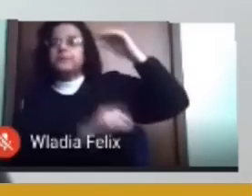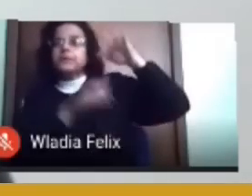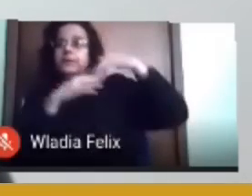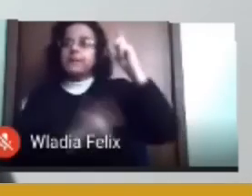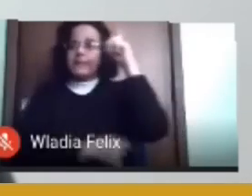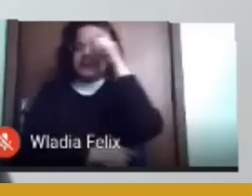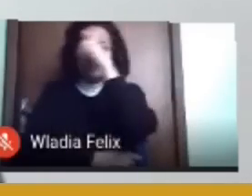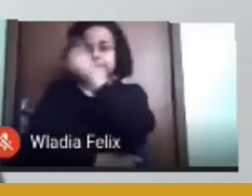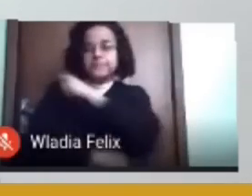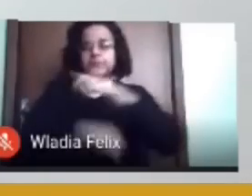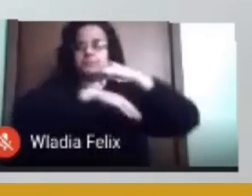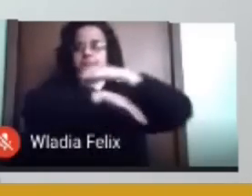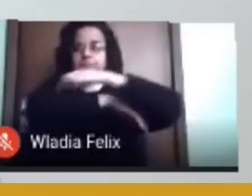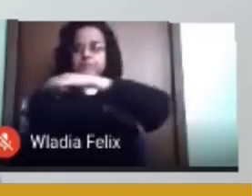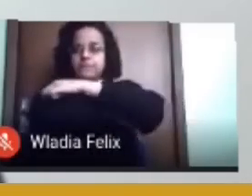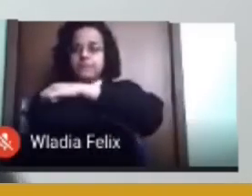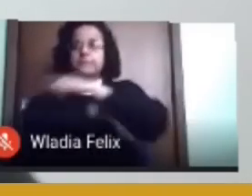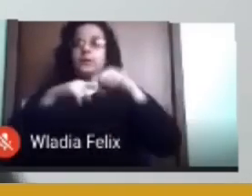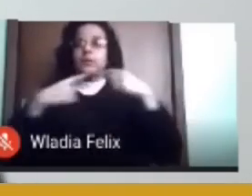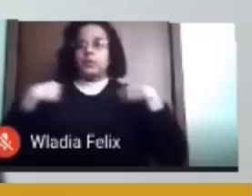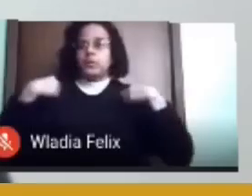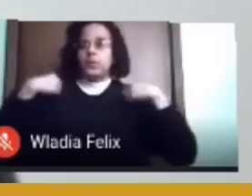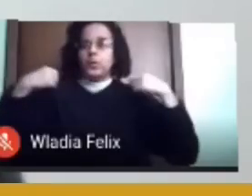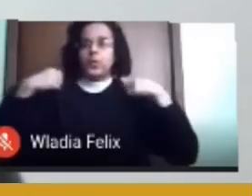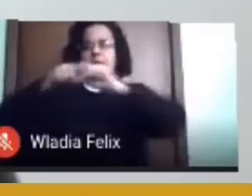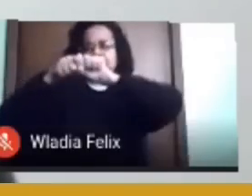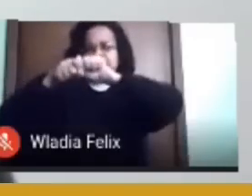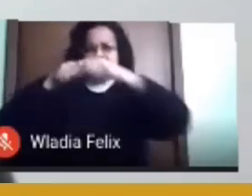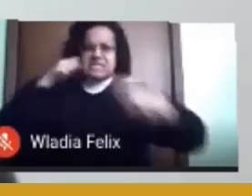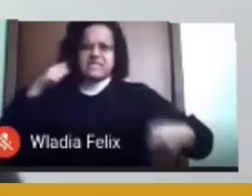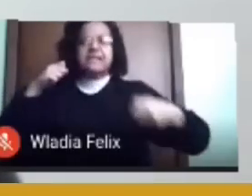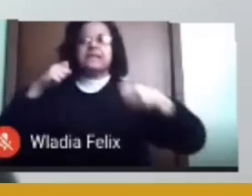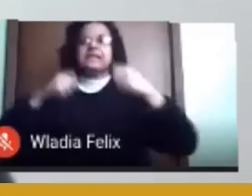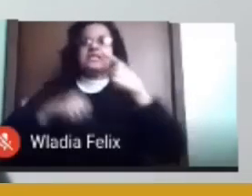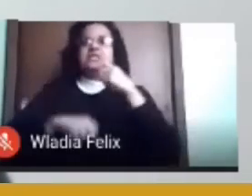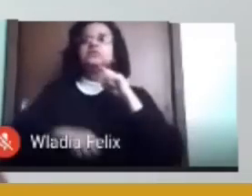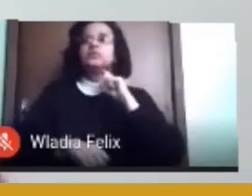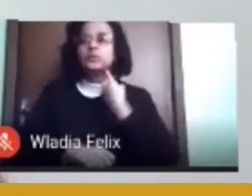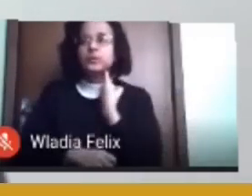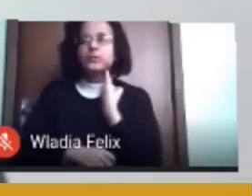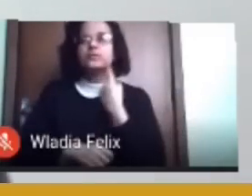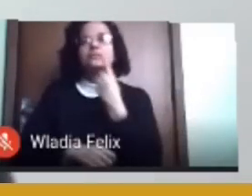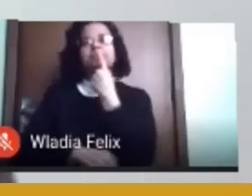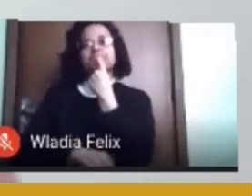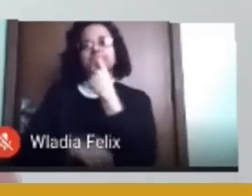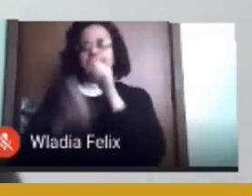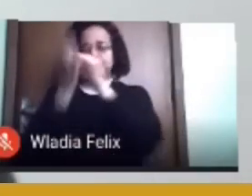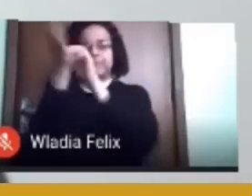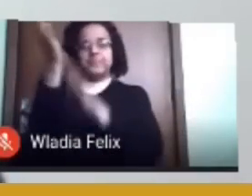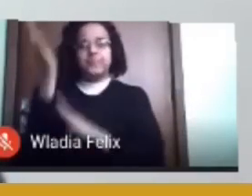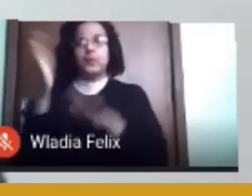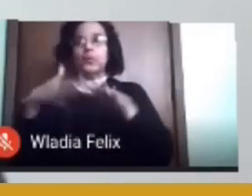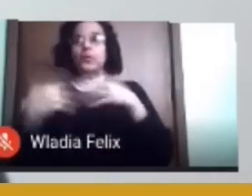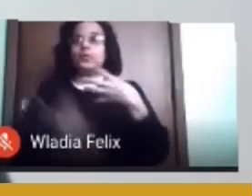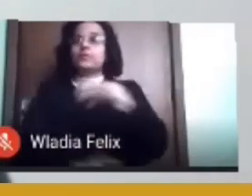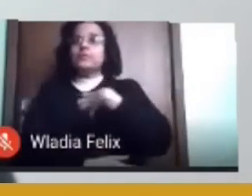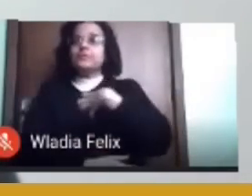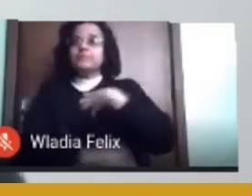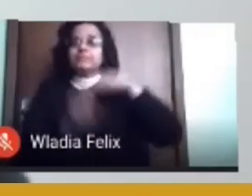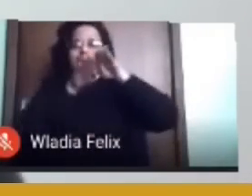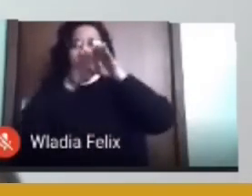sangue ou rasgadas, sentimento de inferioridade, né? Tudo isso pode ser